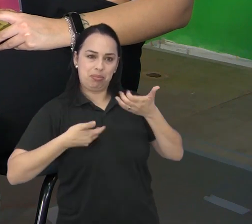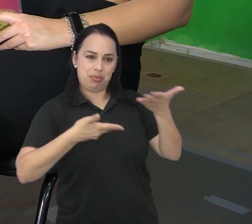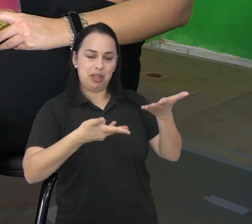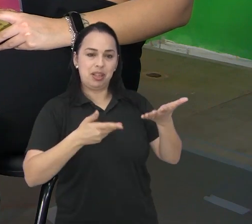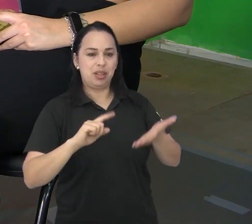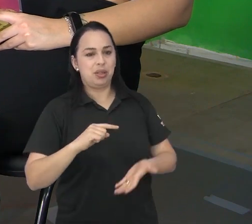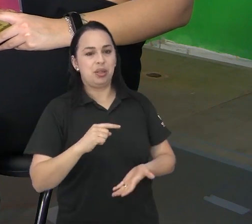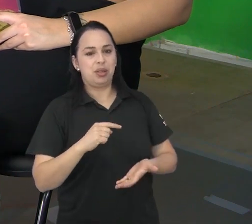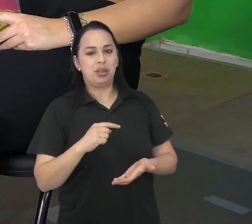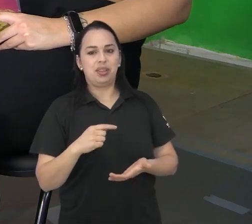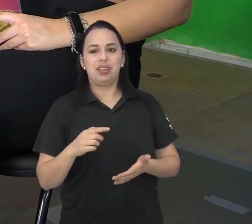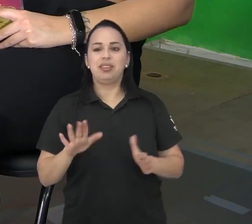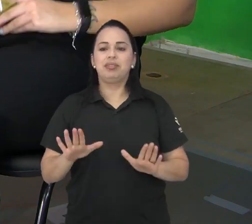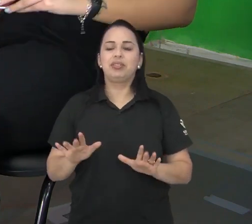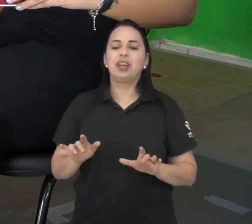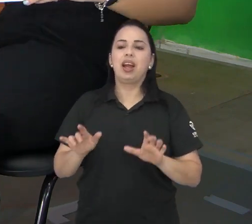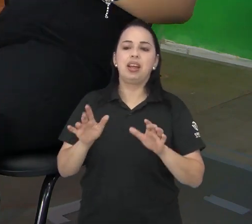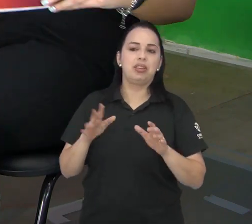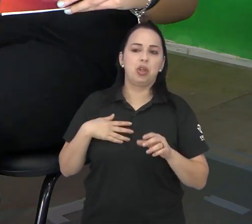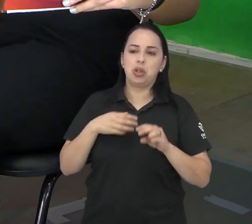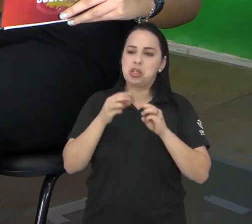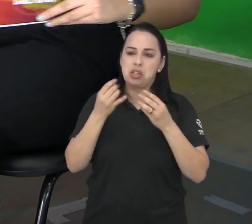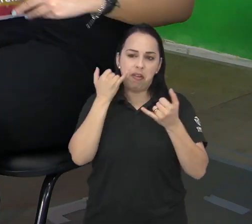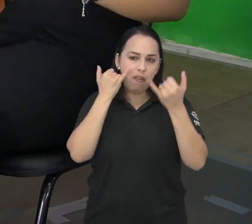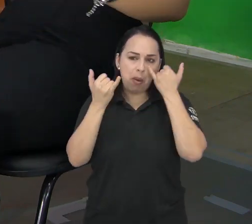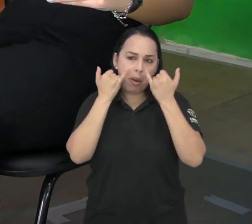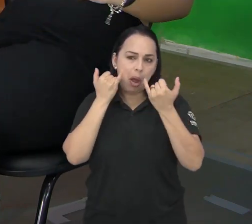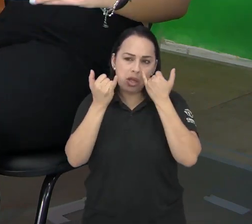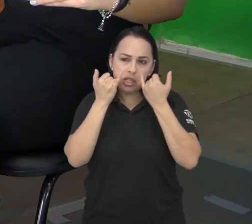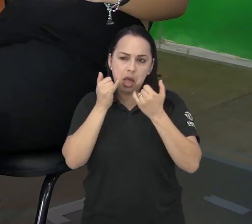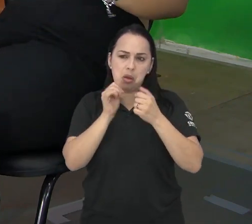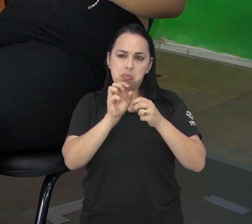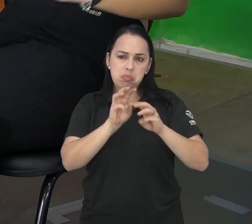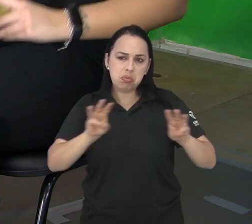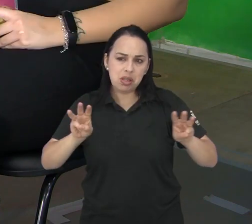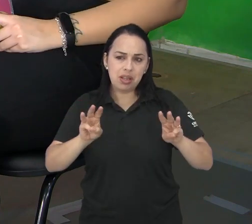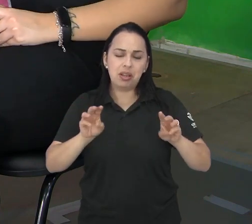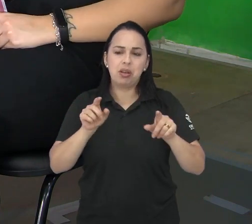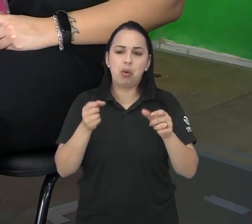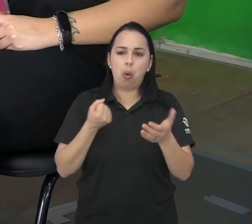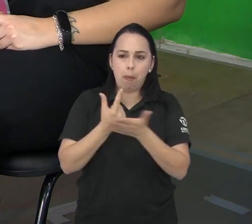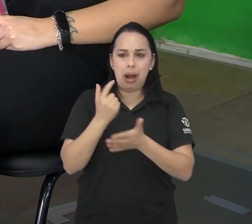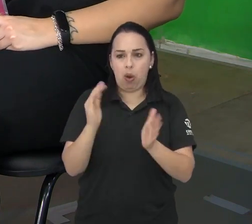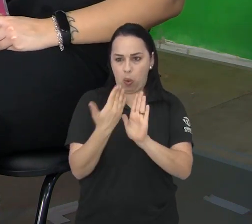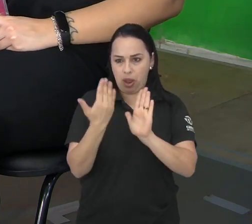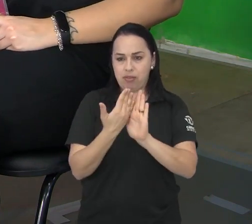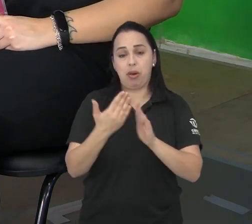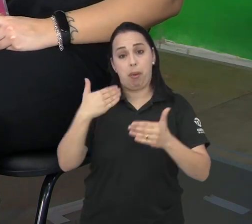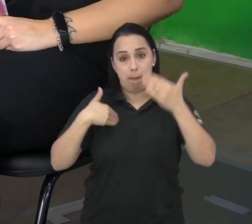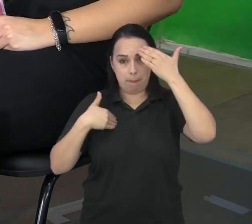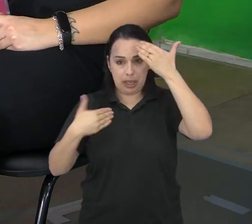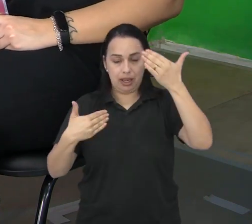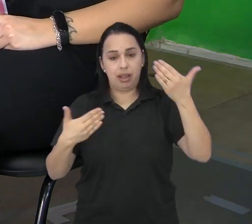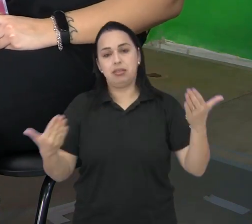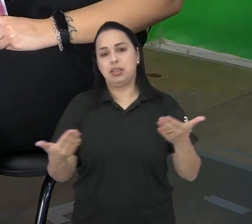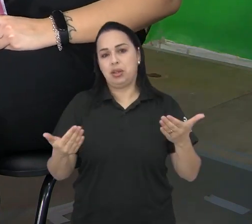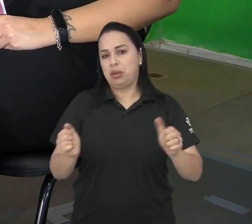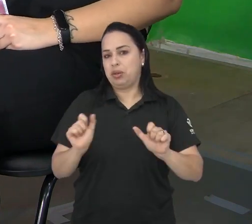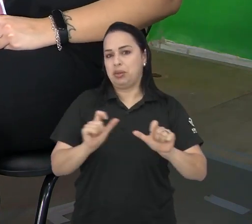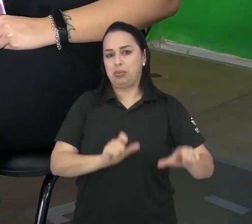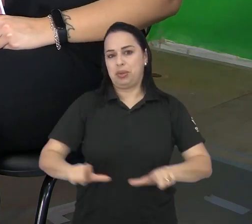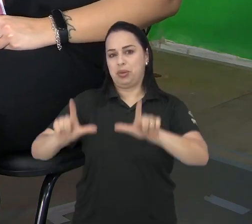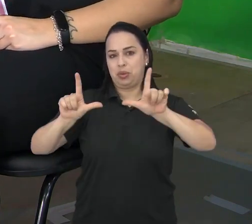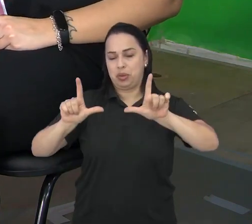aí para... A gente vai deixar todas as informações, né, para quem quiser adquirir o livro. É isso, obrigada. Bom, a gente vai ficando por aqui